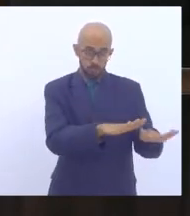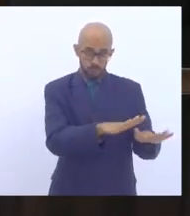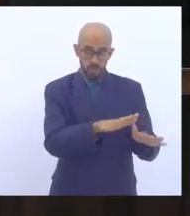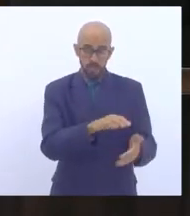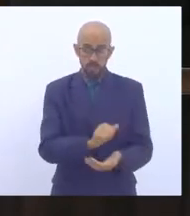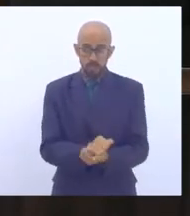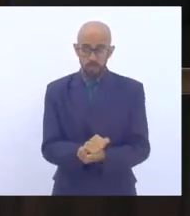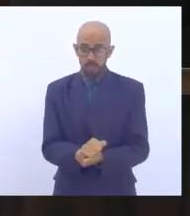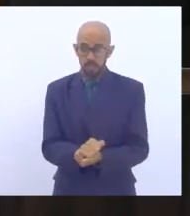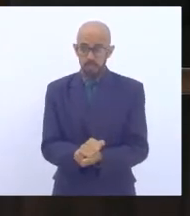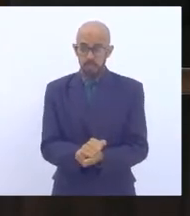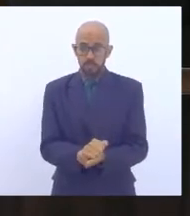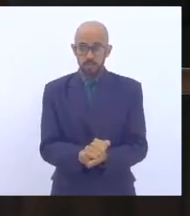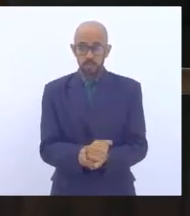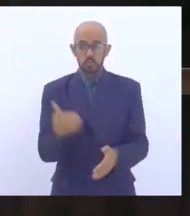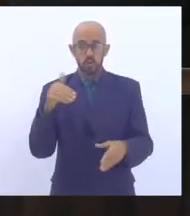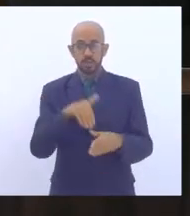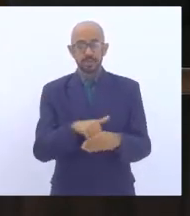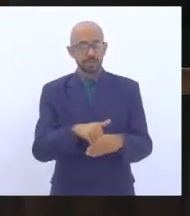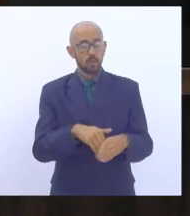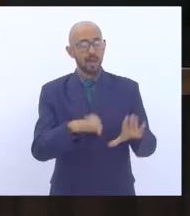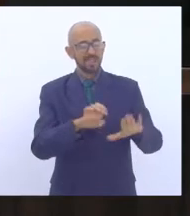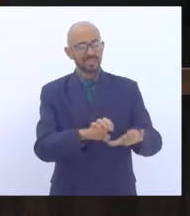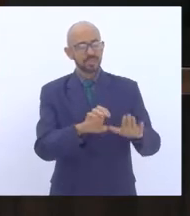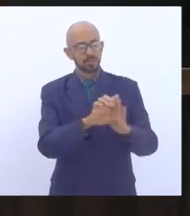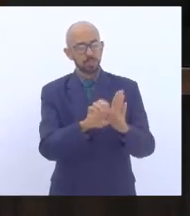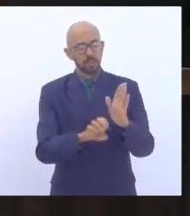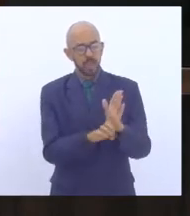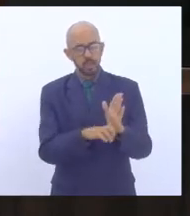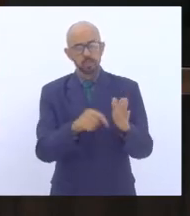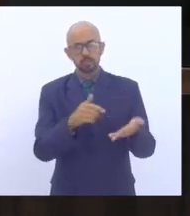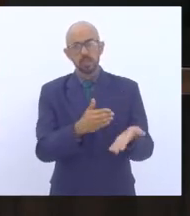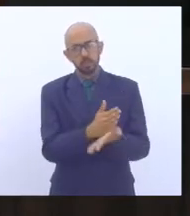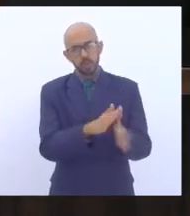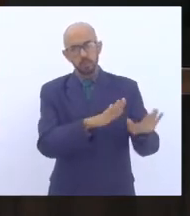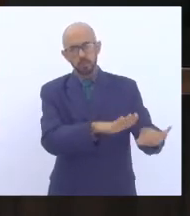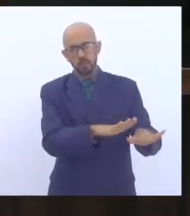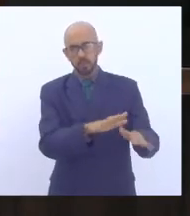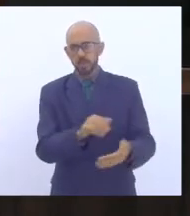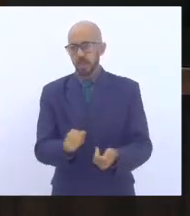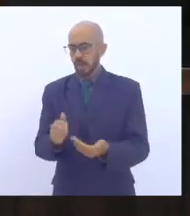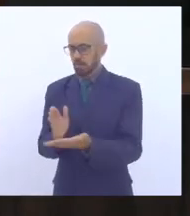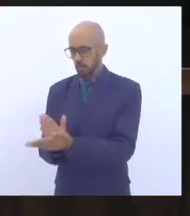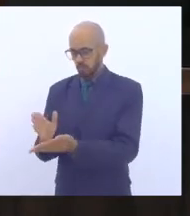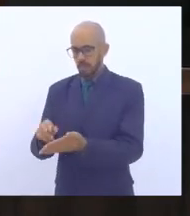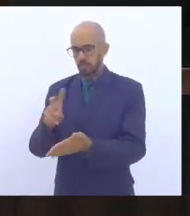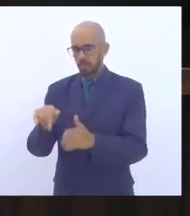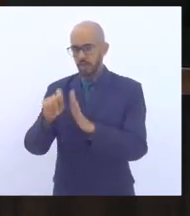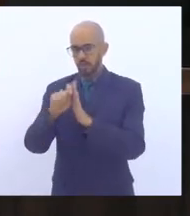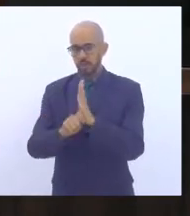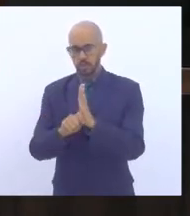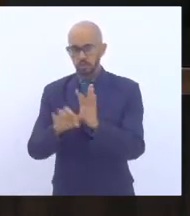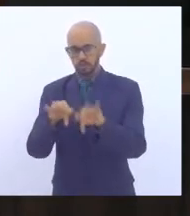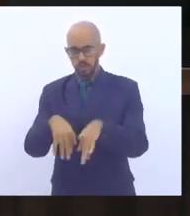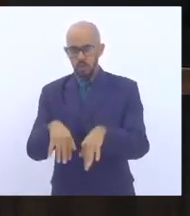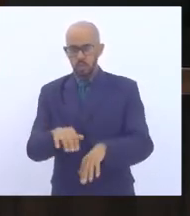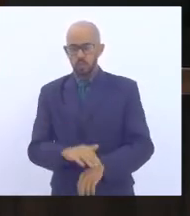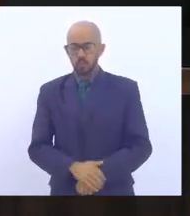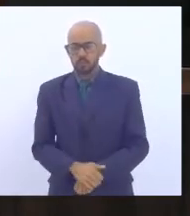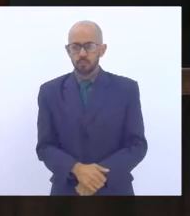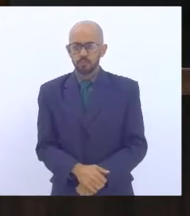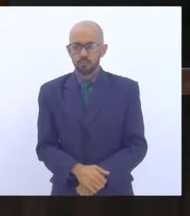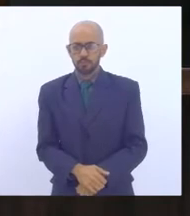a indicação Legislativa assim emendados antes que a prova mesmo então aprovado vai a redação final